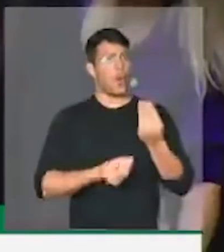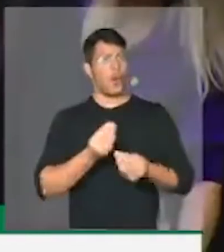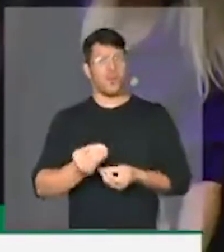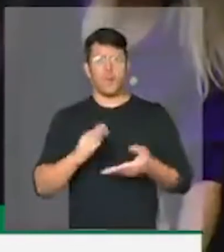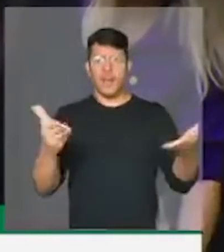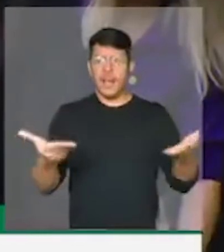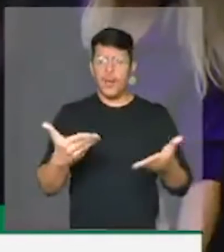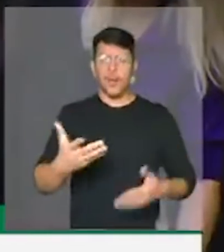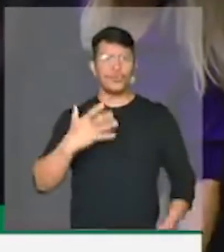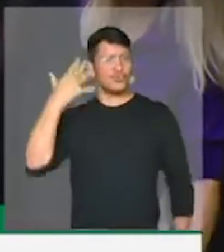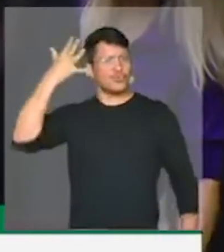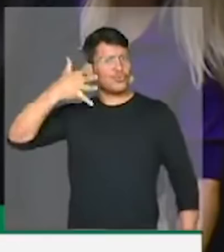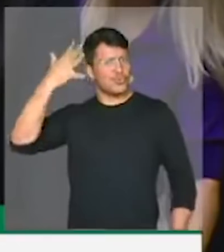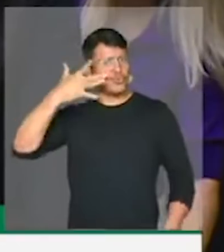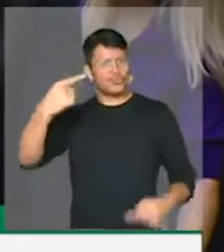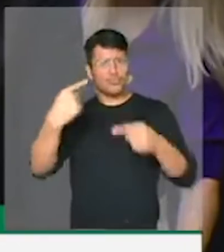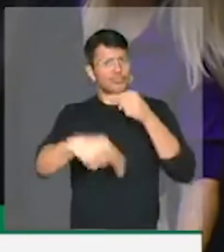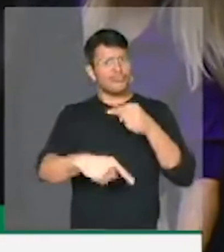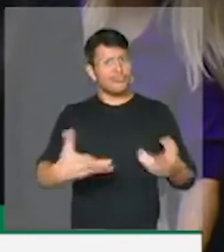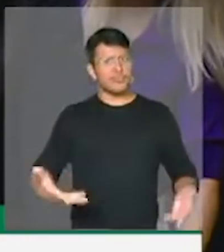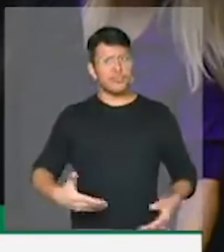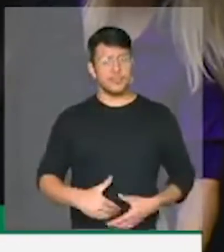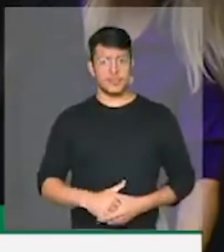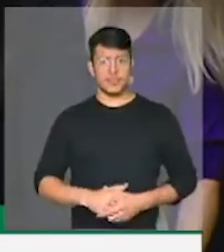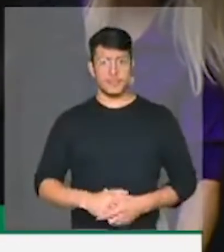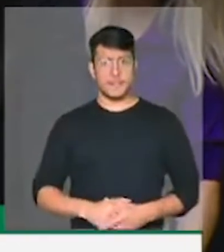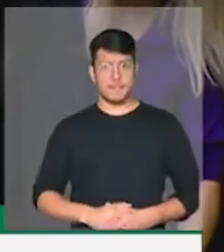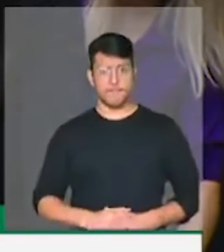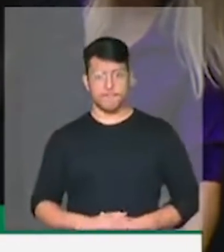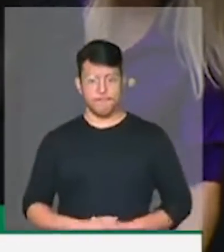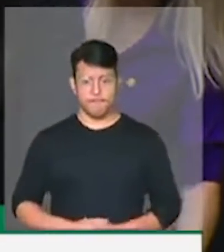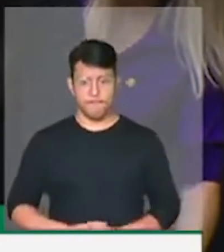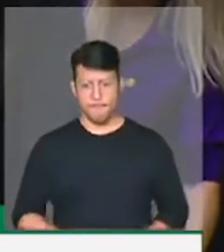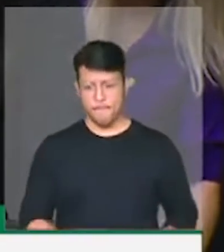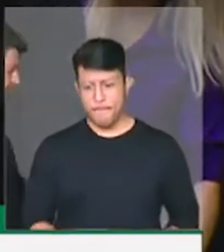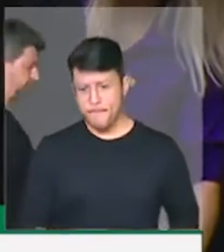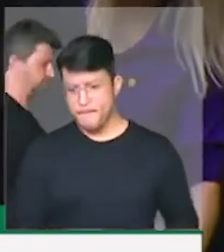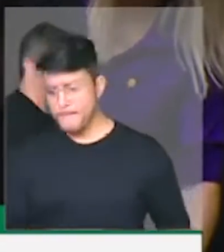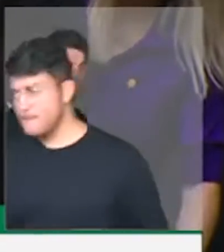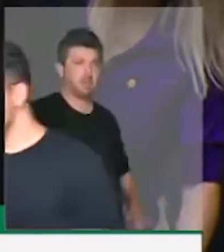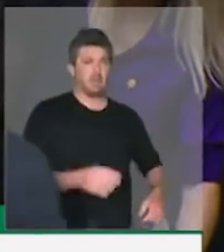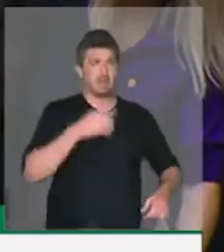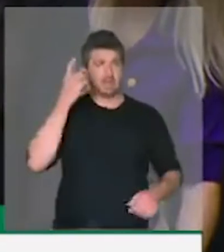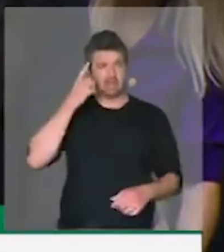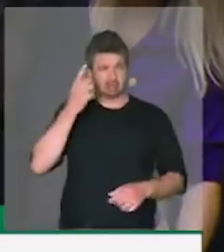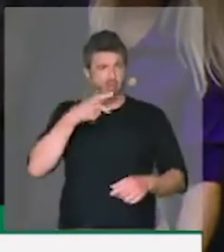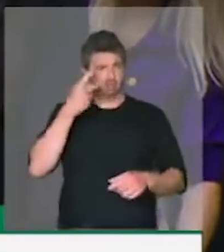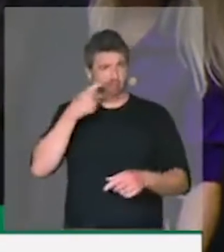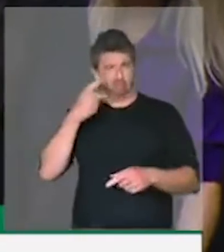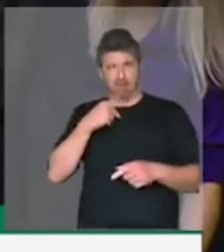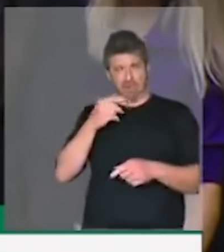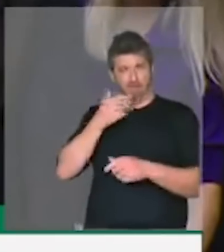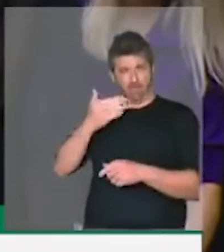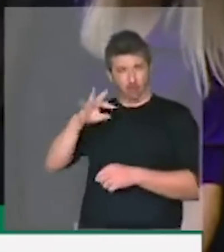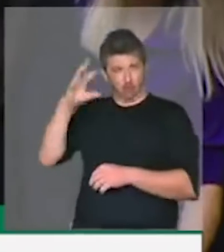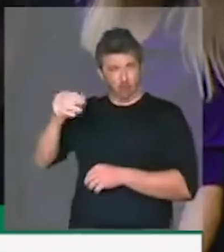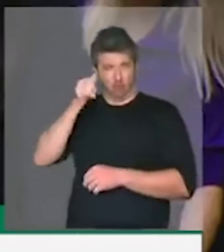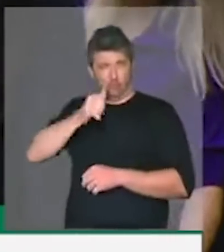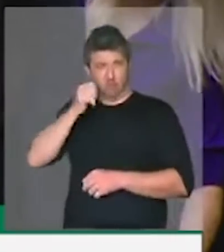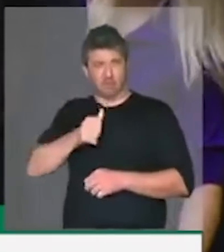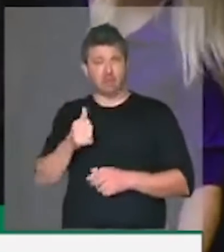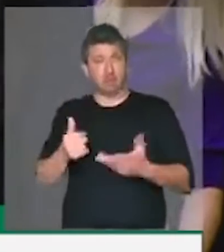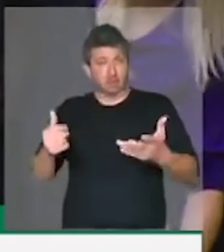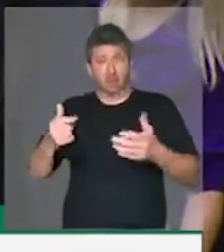tipo de discurso também revolta. A deputada diz que fala em nome de todas as mulheres. Calma aí, será que não tem mulher aqui comigo, ei, não? O Bolsonaro tá aí